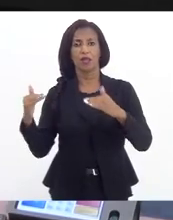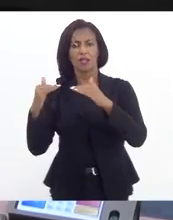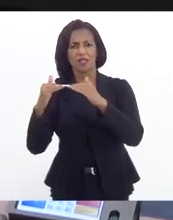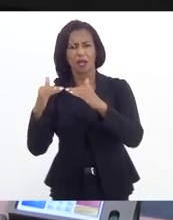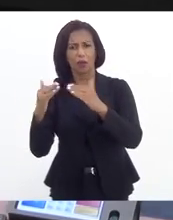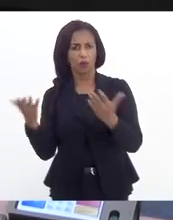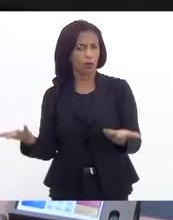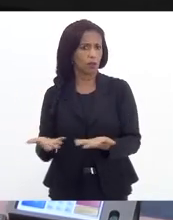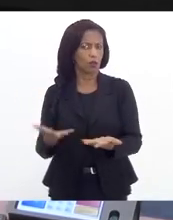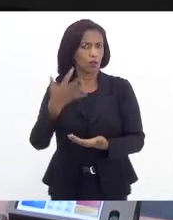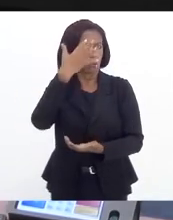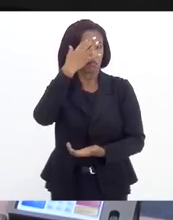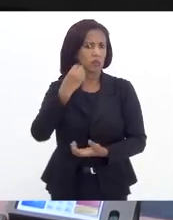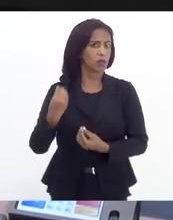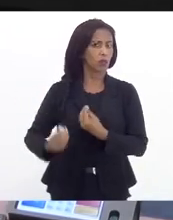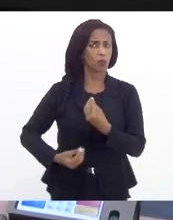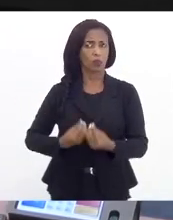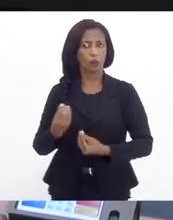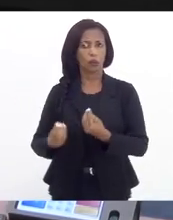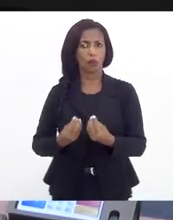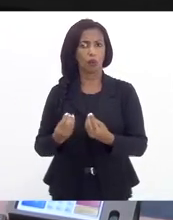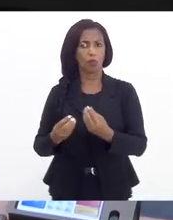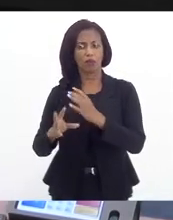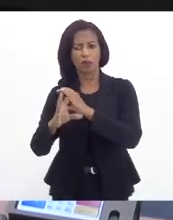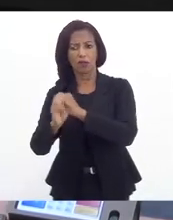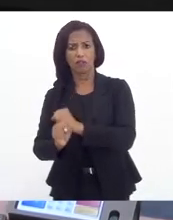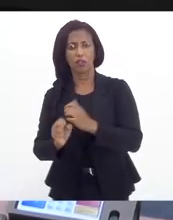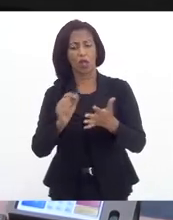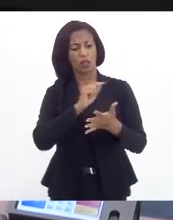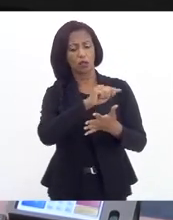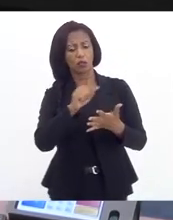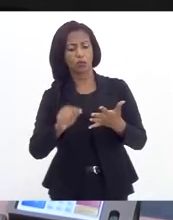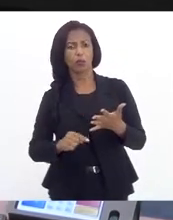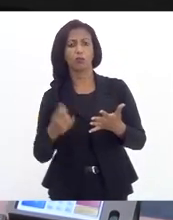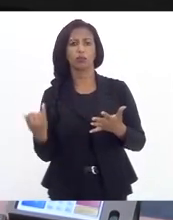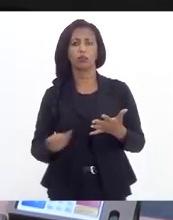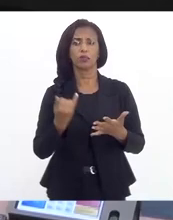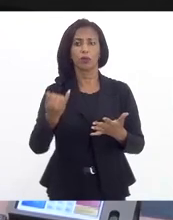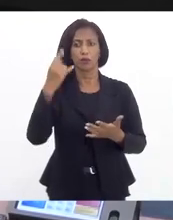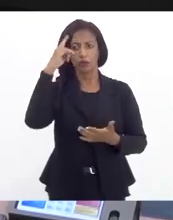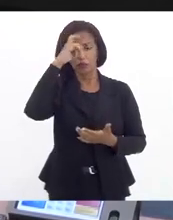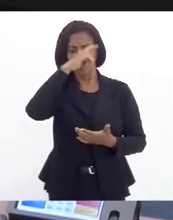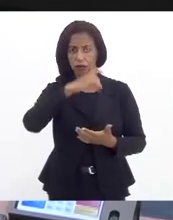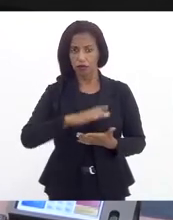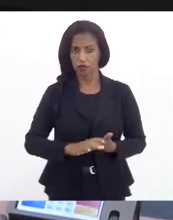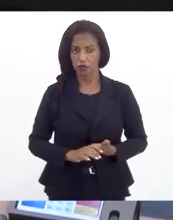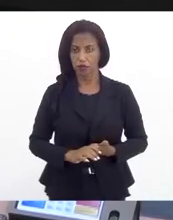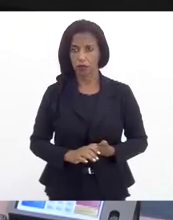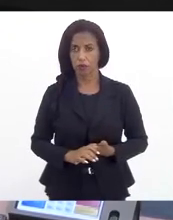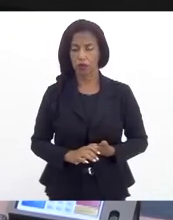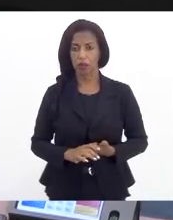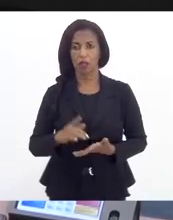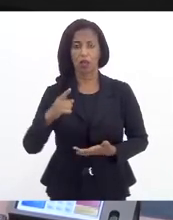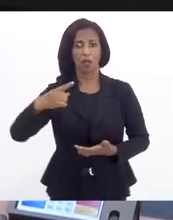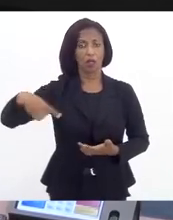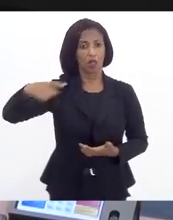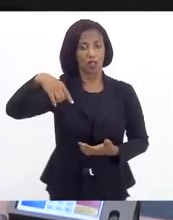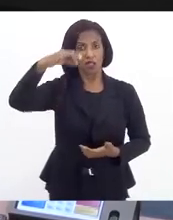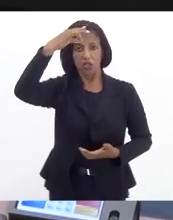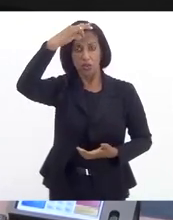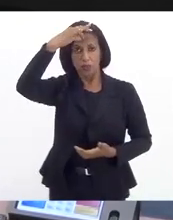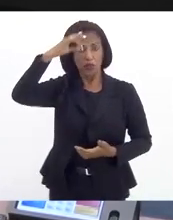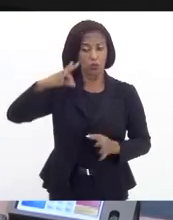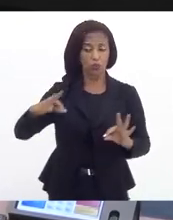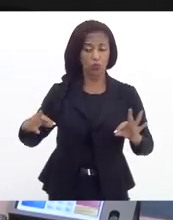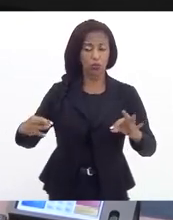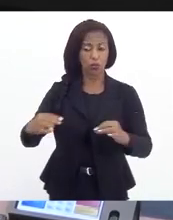saber mais ou menos como é que vão ser fechados alguns pontos que ainda são importantes, é um pouco difícil. Esse espírito, todo mundo tem, porque a